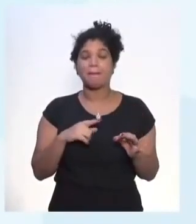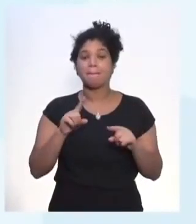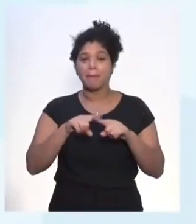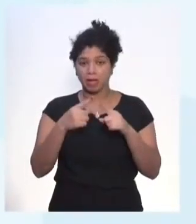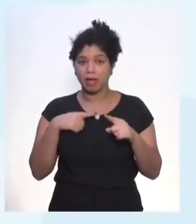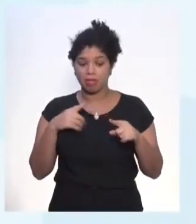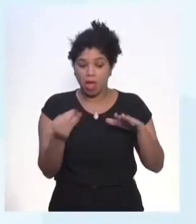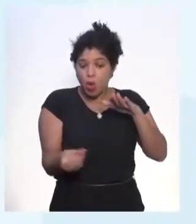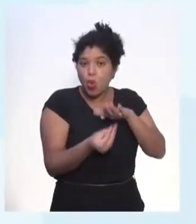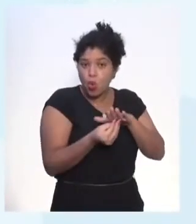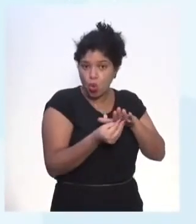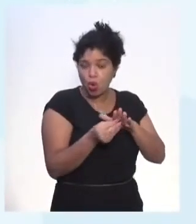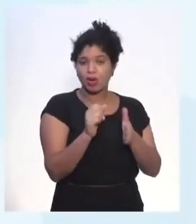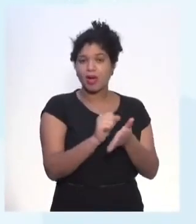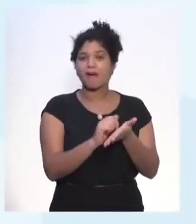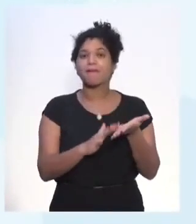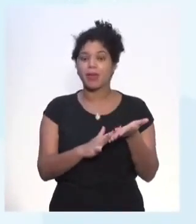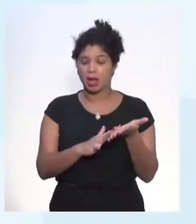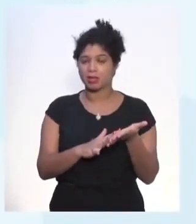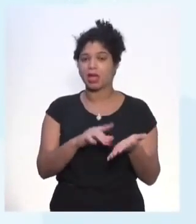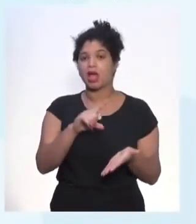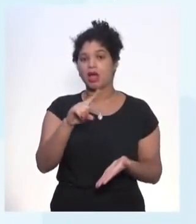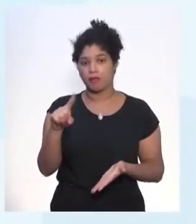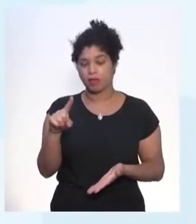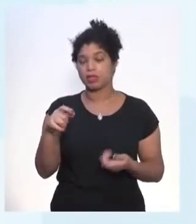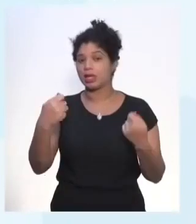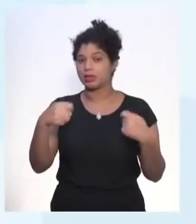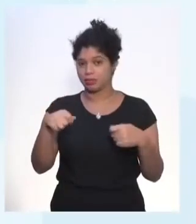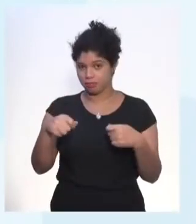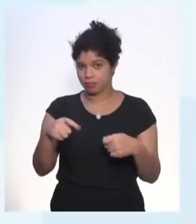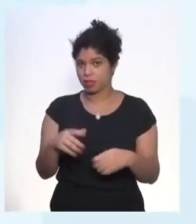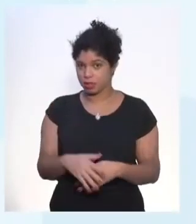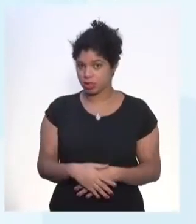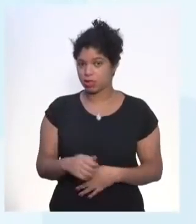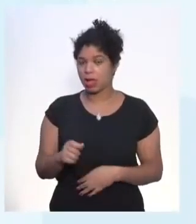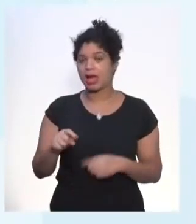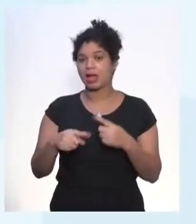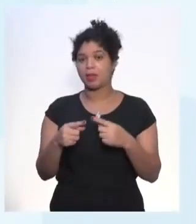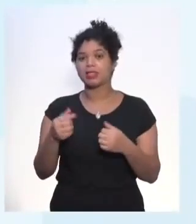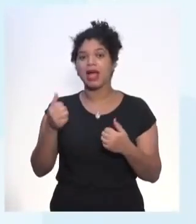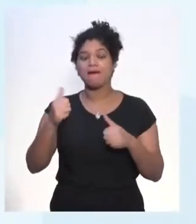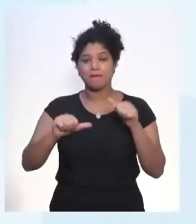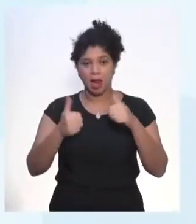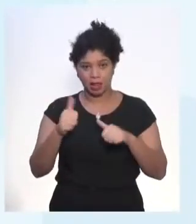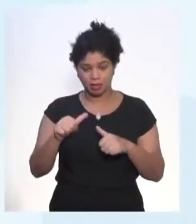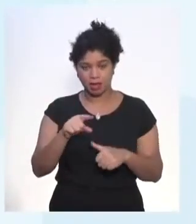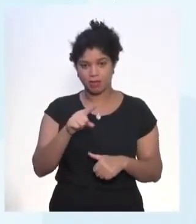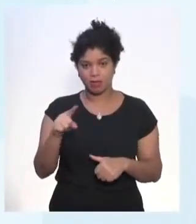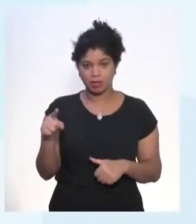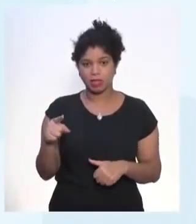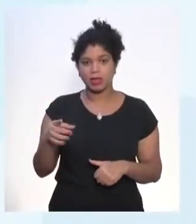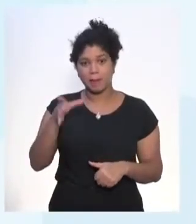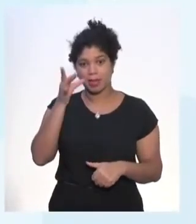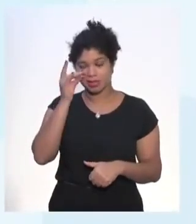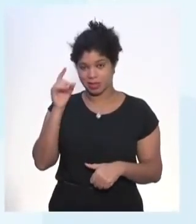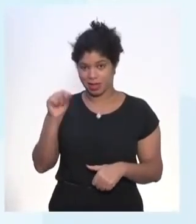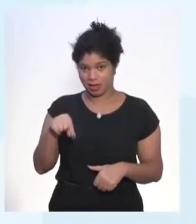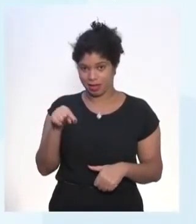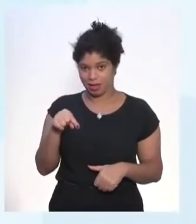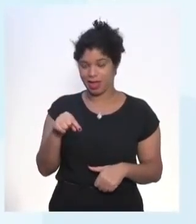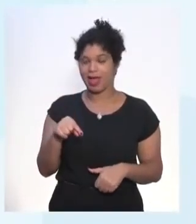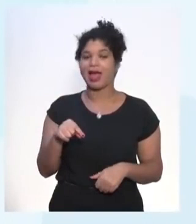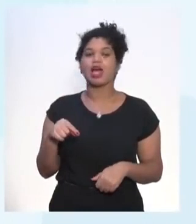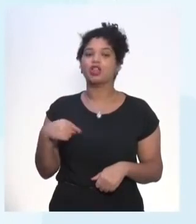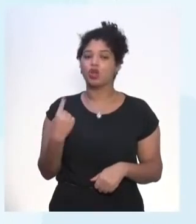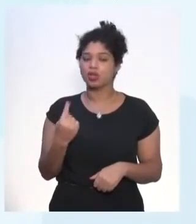banco de tarefas, e é a questão que vocês deverão responder para validar a sua presença nesta aula, tá? Então, por isso, a gente vai